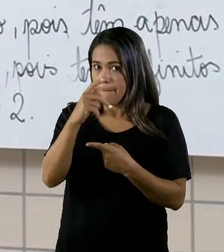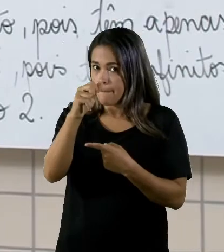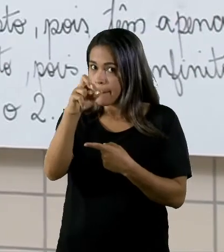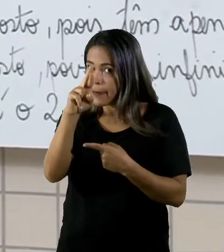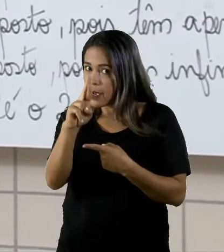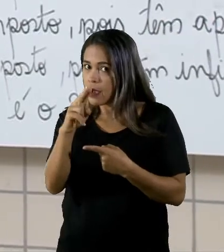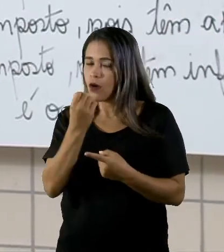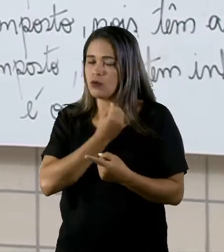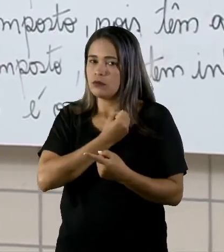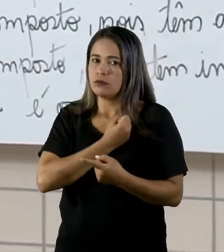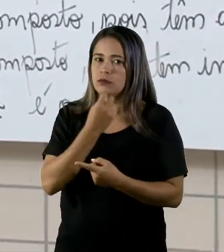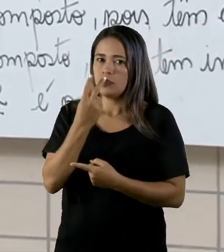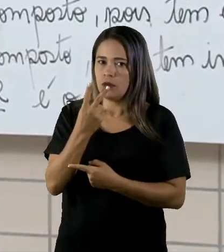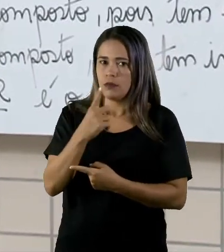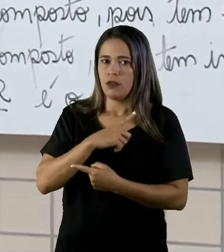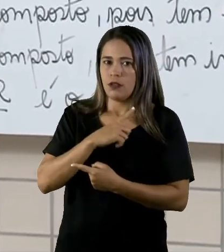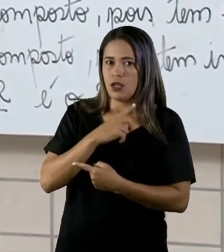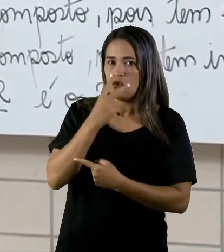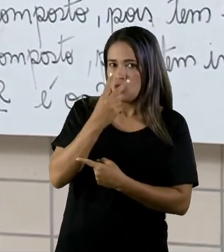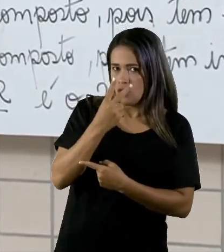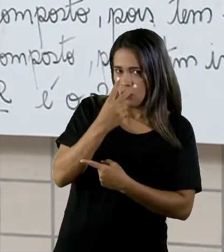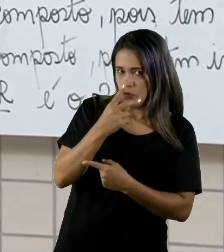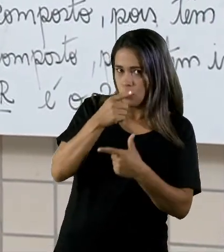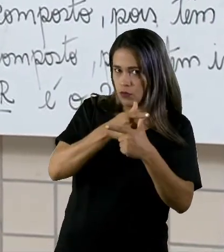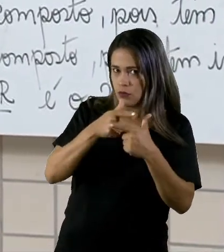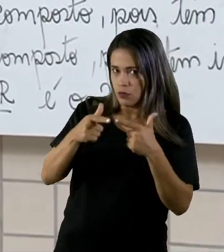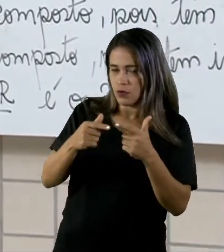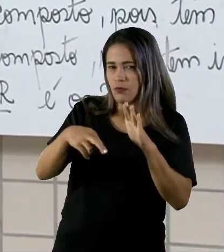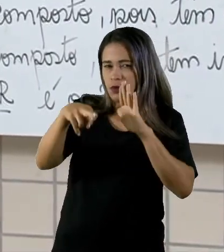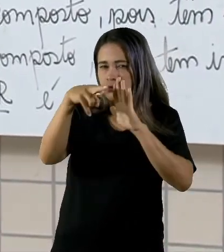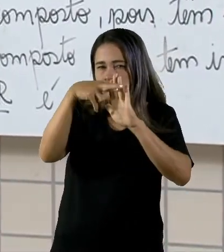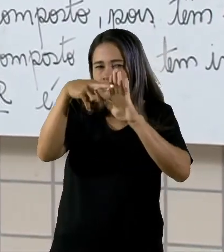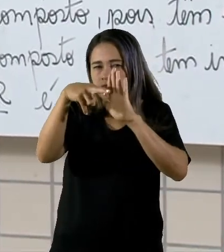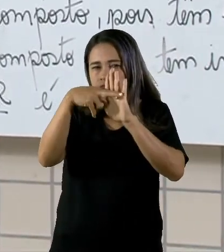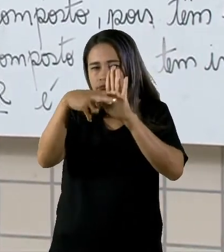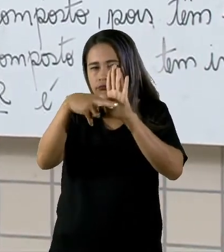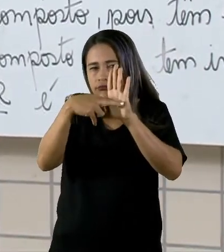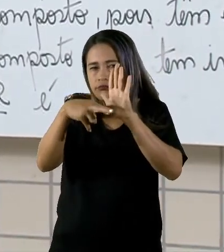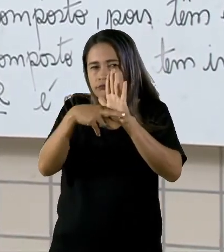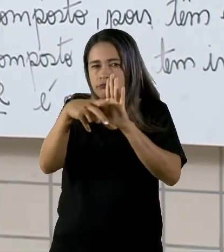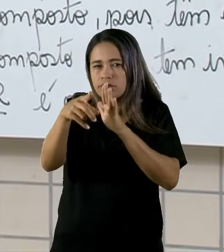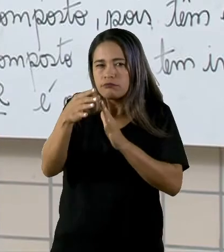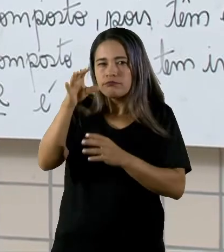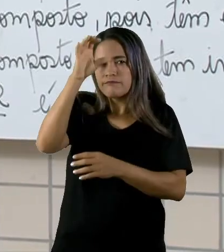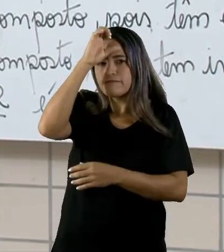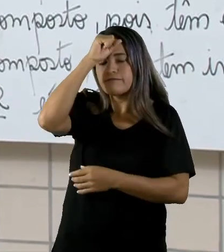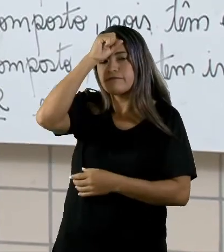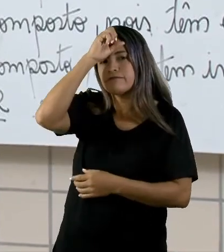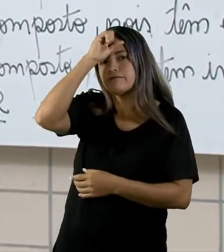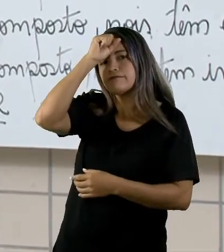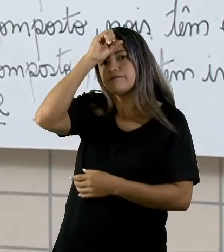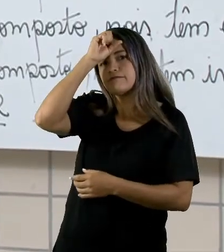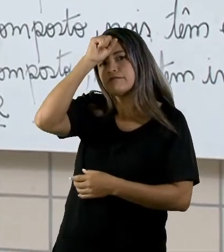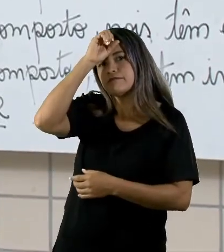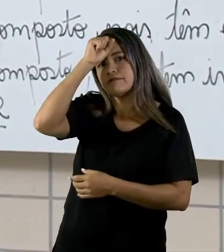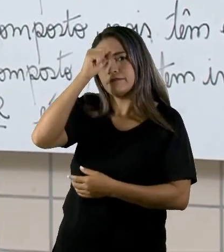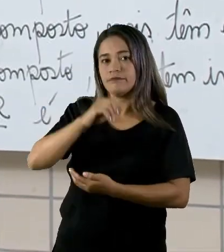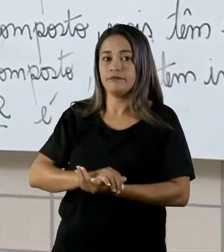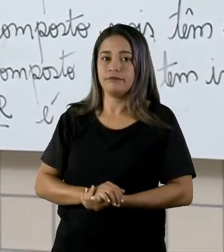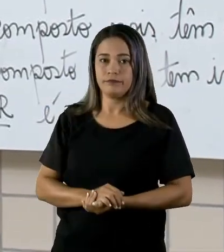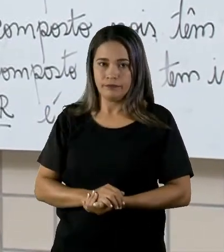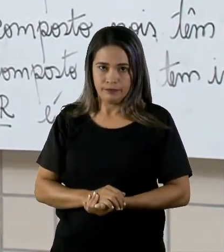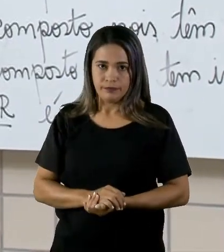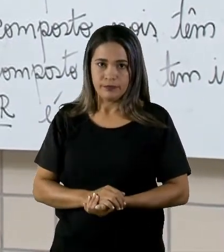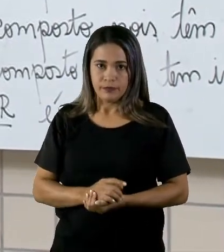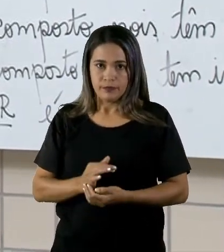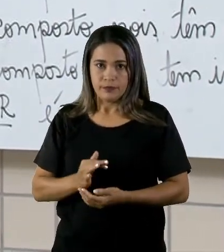apenas 2 divisores, turminha. São algumas regrinhas que você precisa aprender para você estar trabalhando com